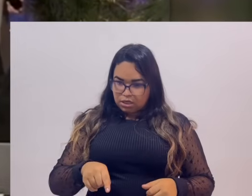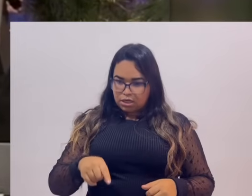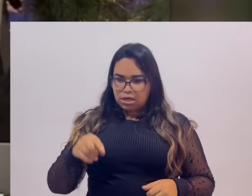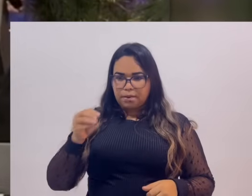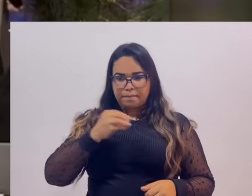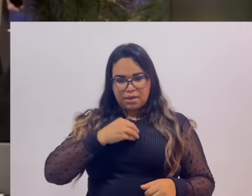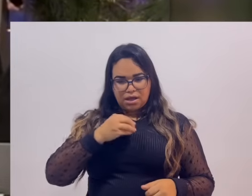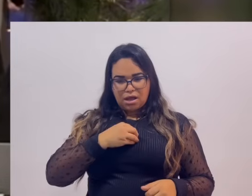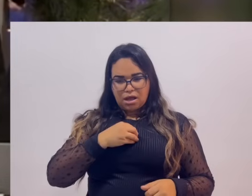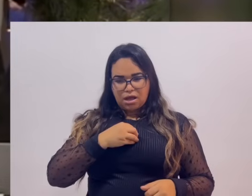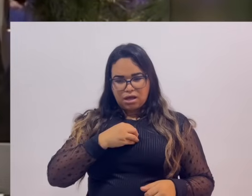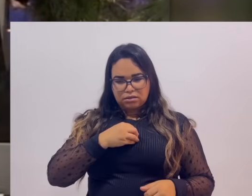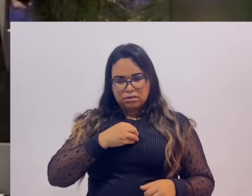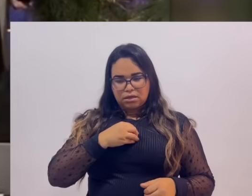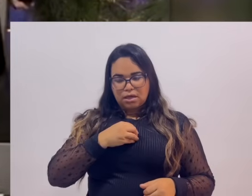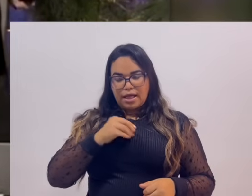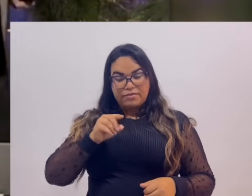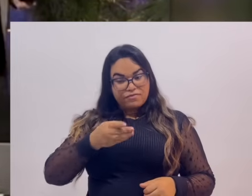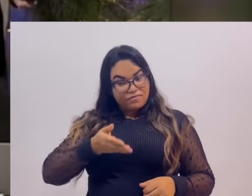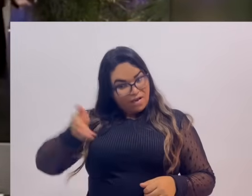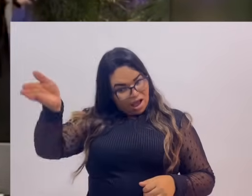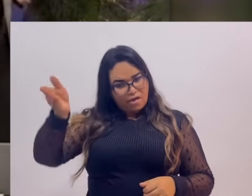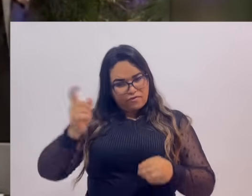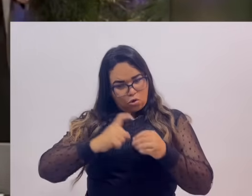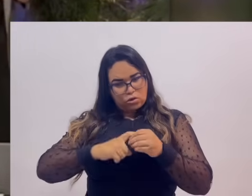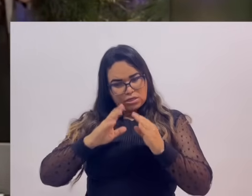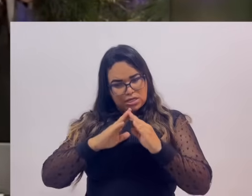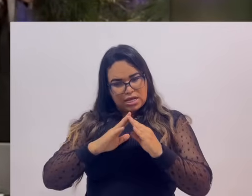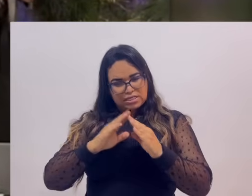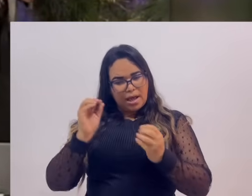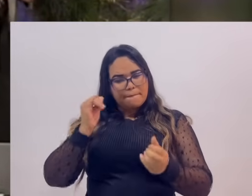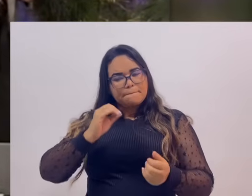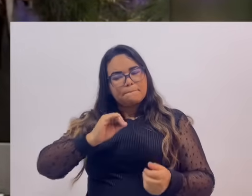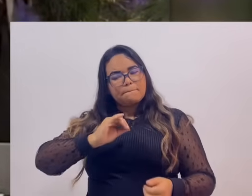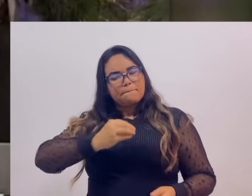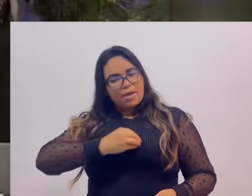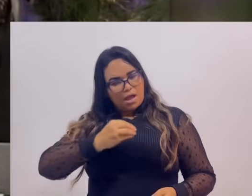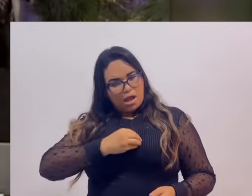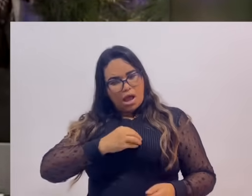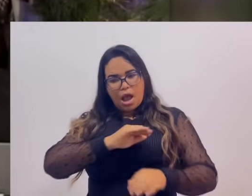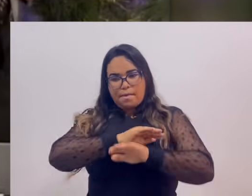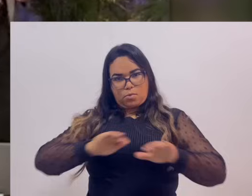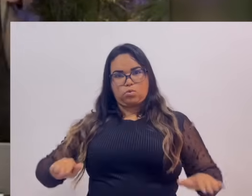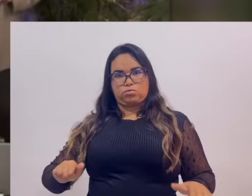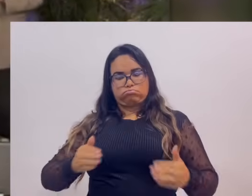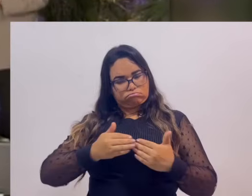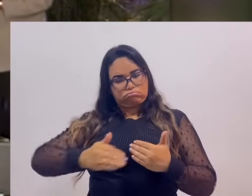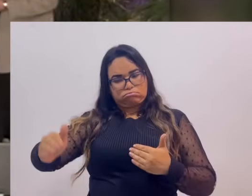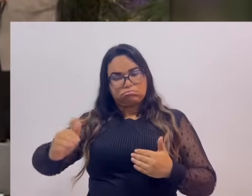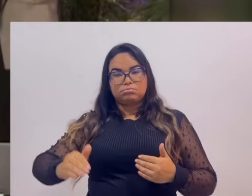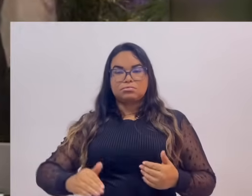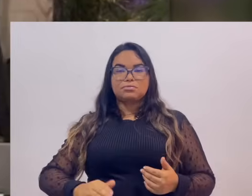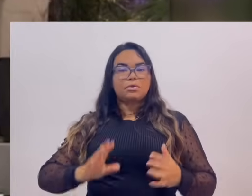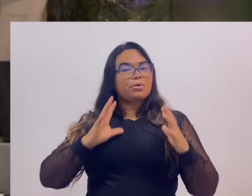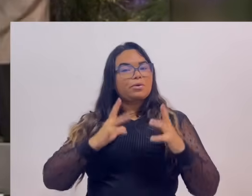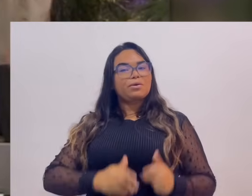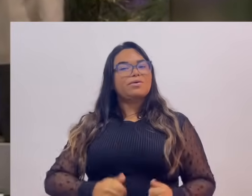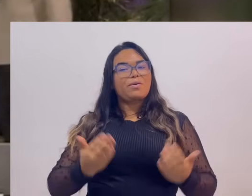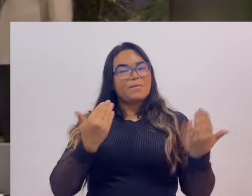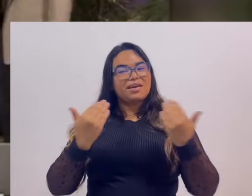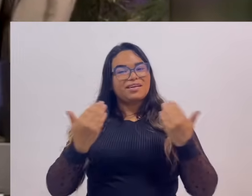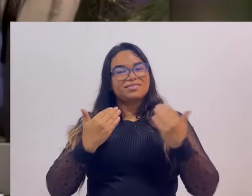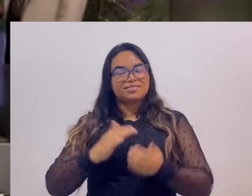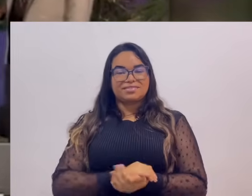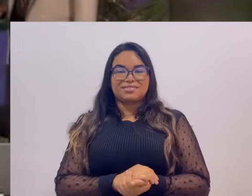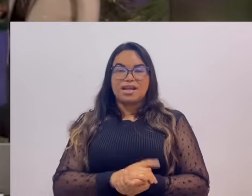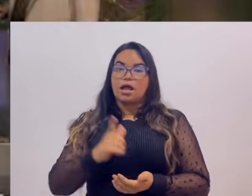e não peques mais o que é isto? ele a colocou debaixo da lei portanto a lei e a graça